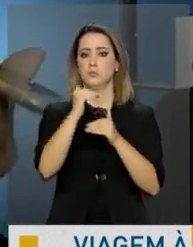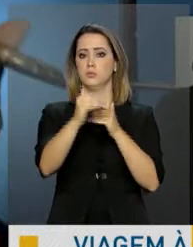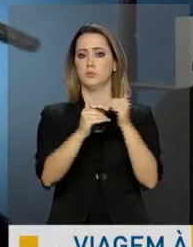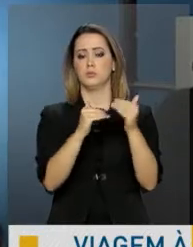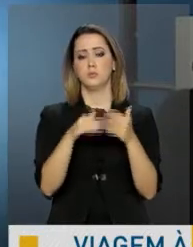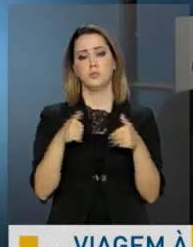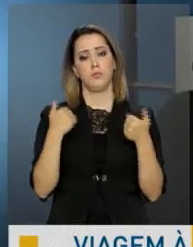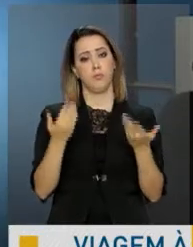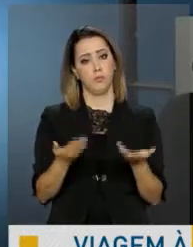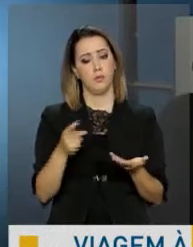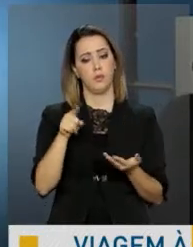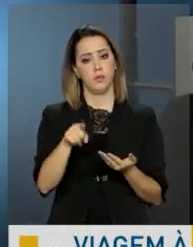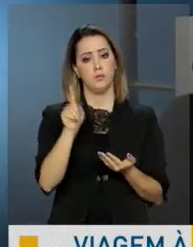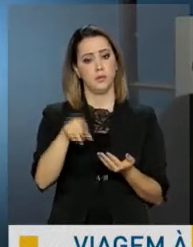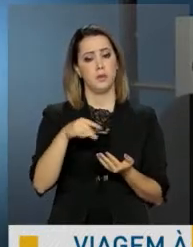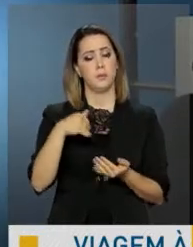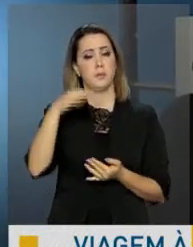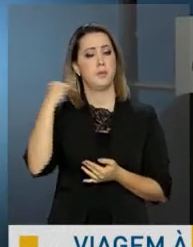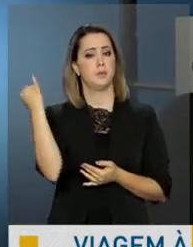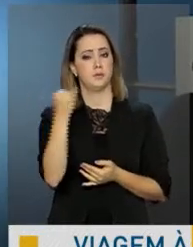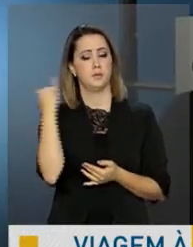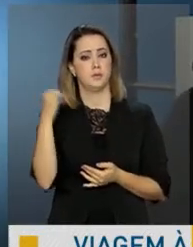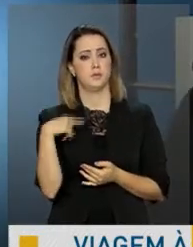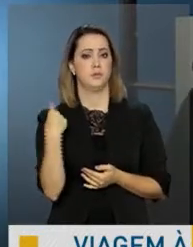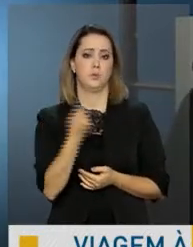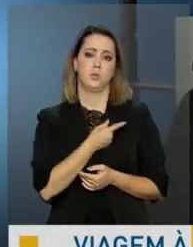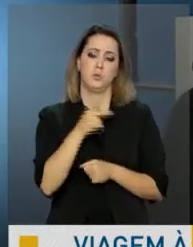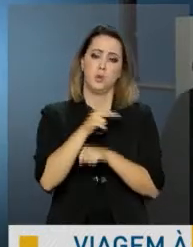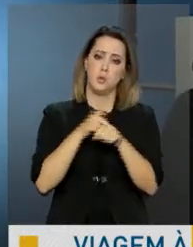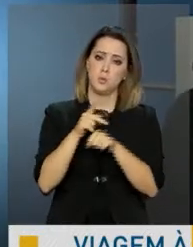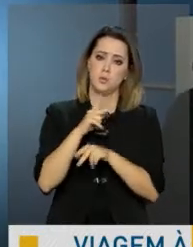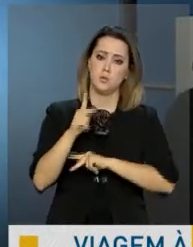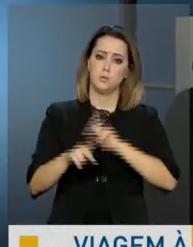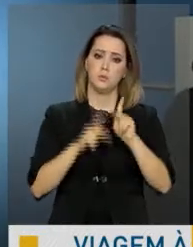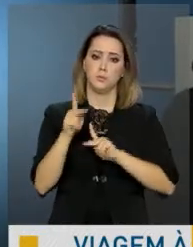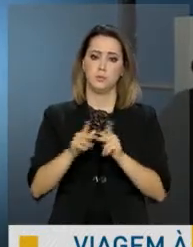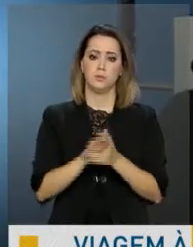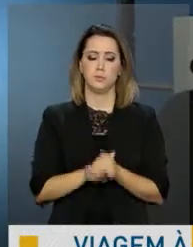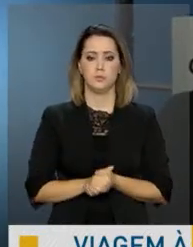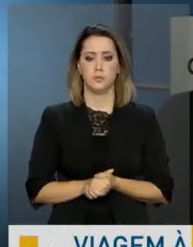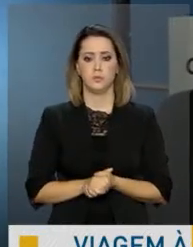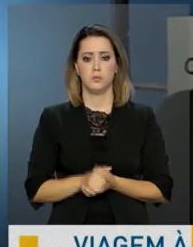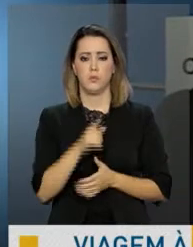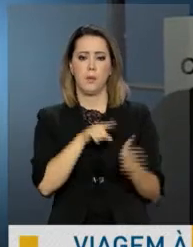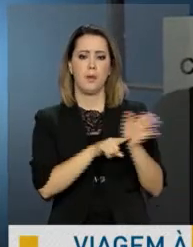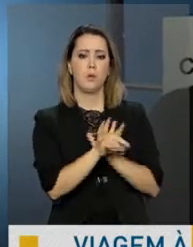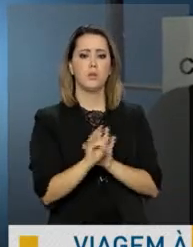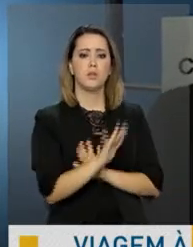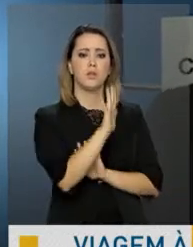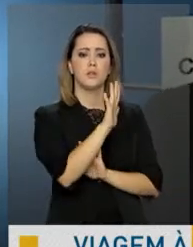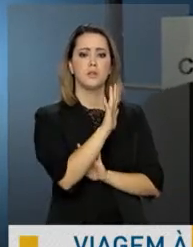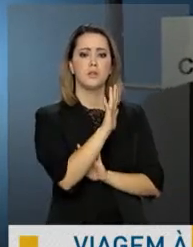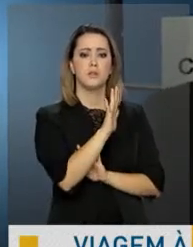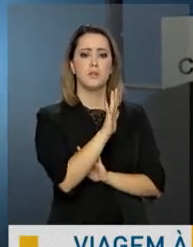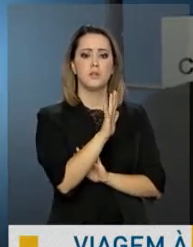E isso é o mais importante hoje para o país e para a população. E o impacto sobre a inflação, ministro?